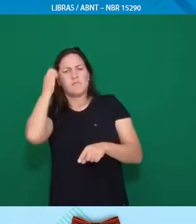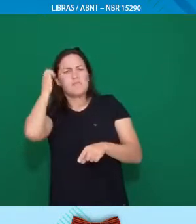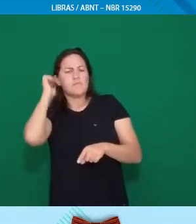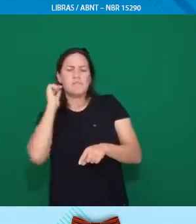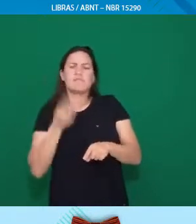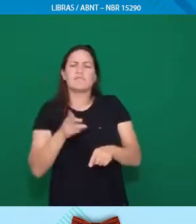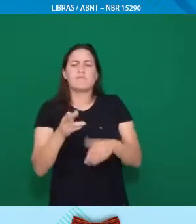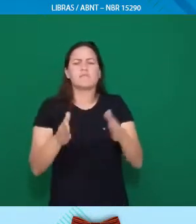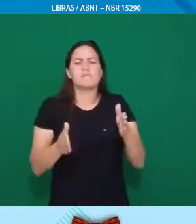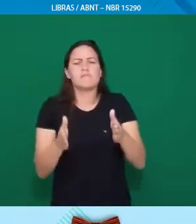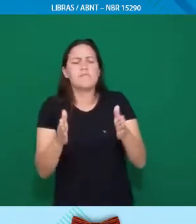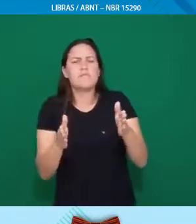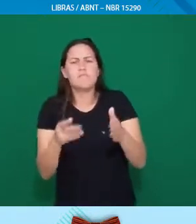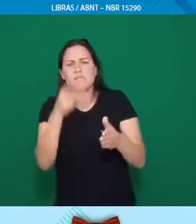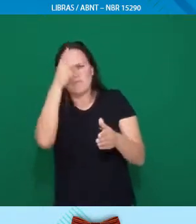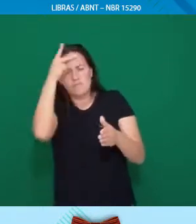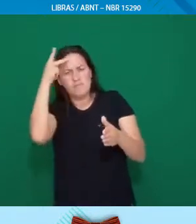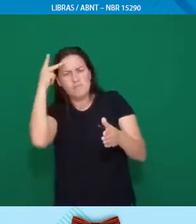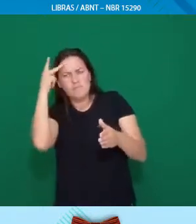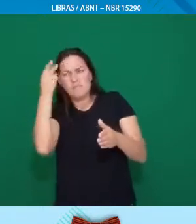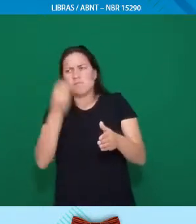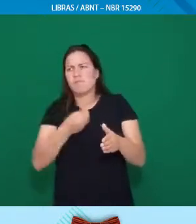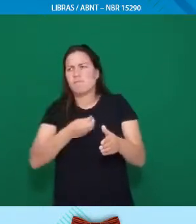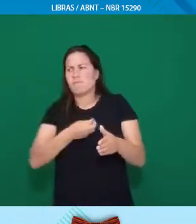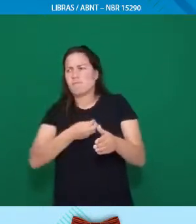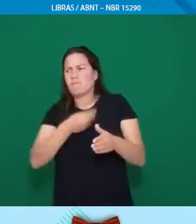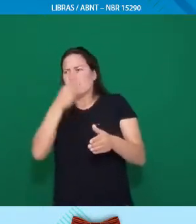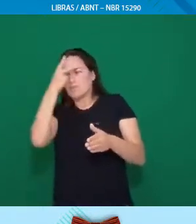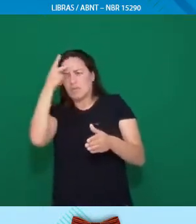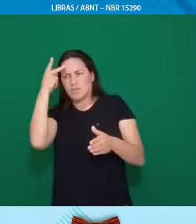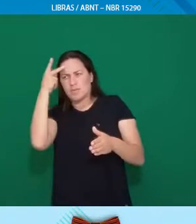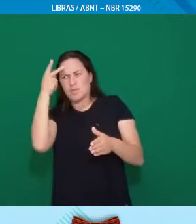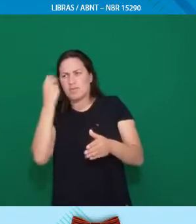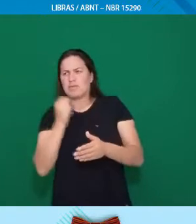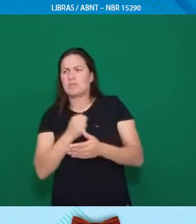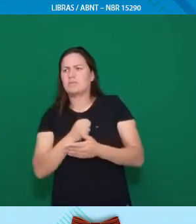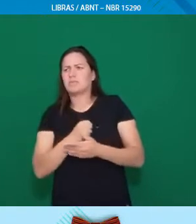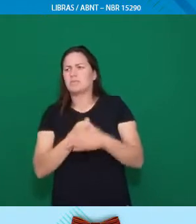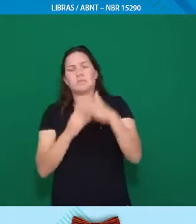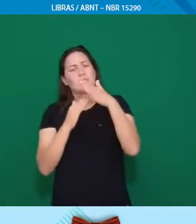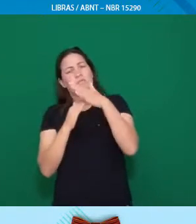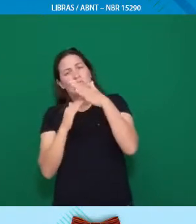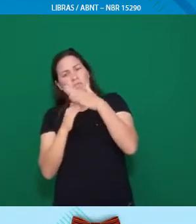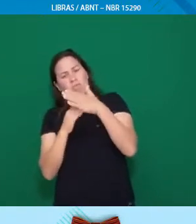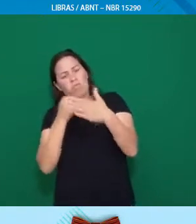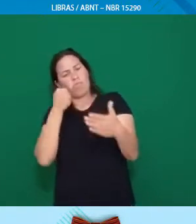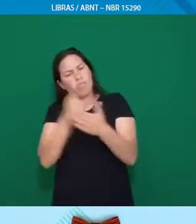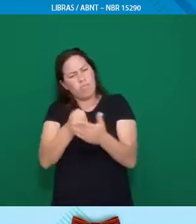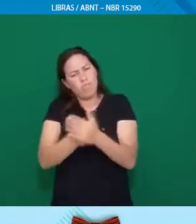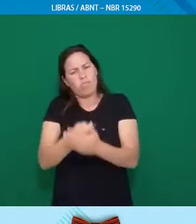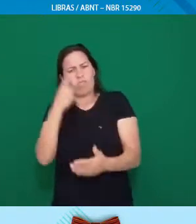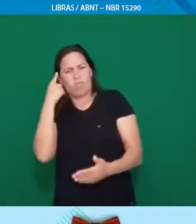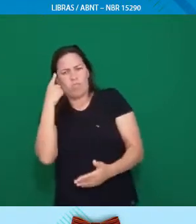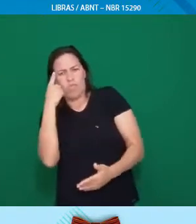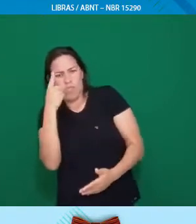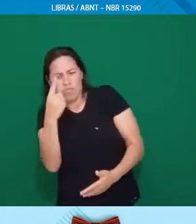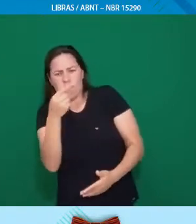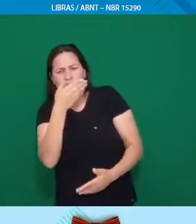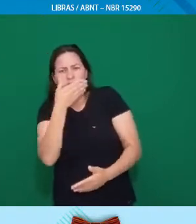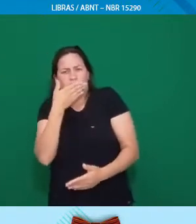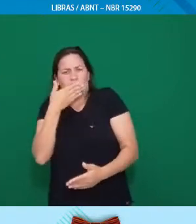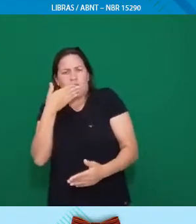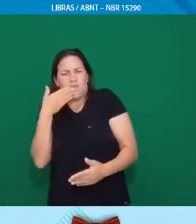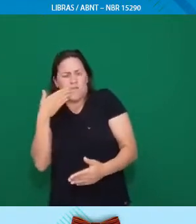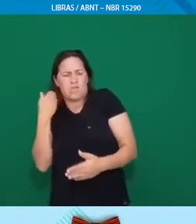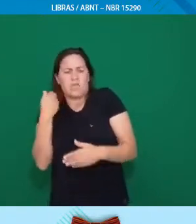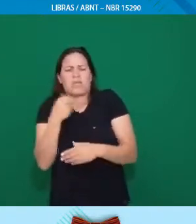e durante esse período eu participei da vida de muitos munícipes lutei pela efetivação dos seus direitos pela realização